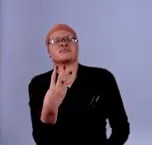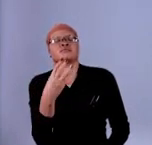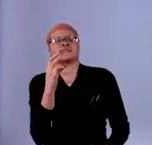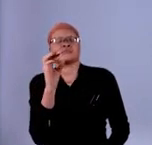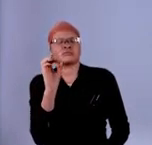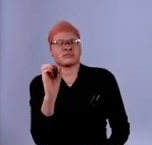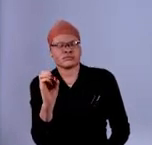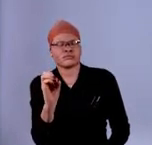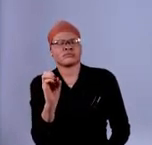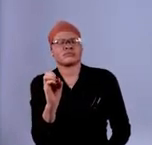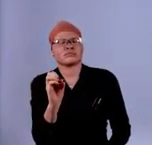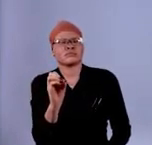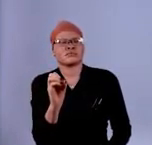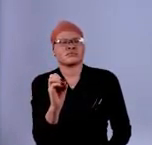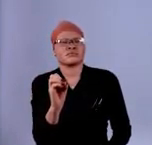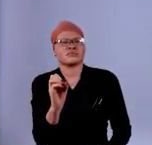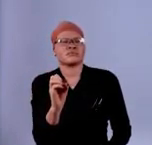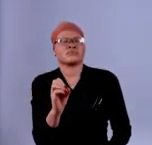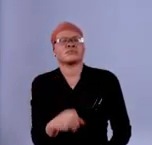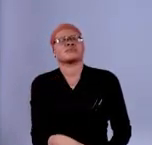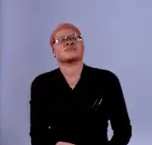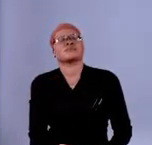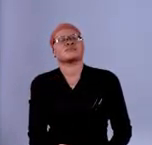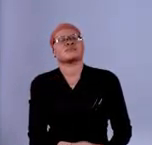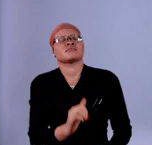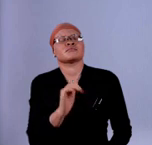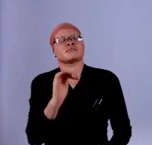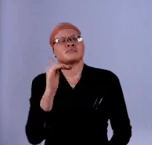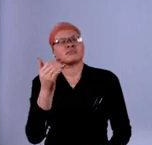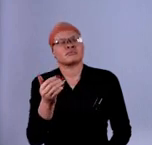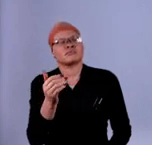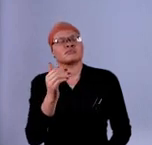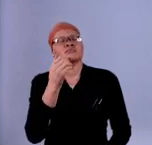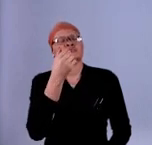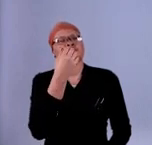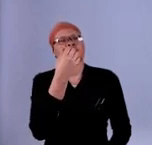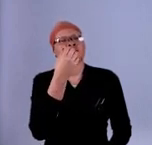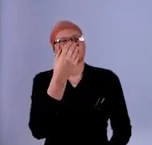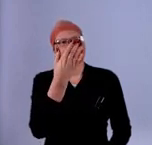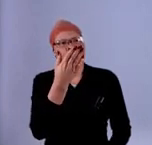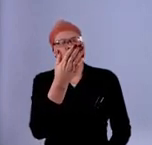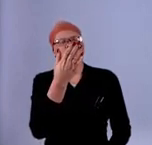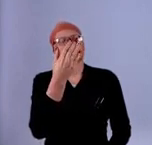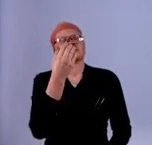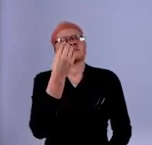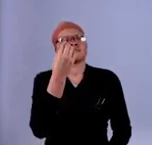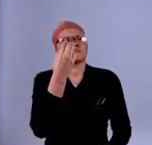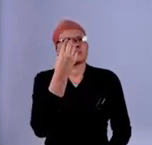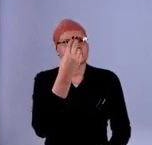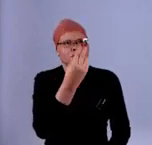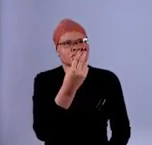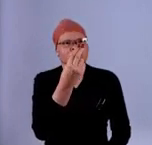avos ou 23 sobre 30 Temos esta fração